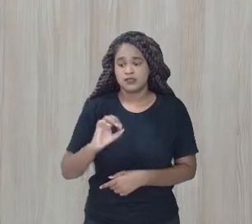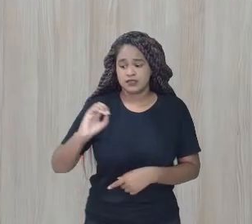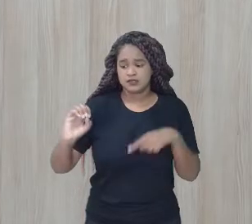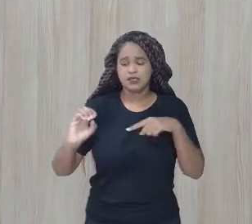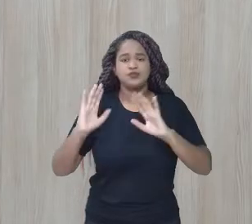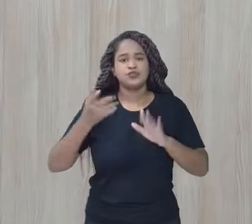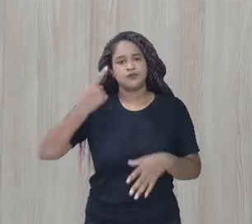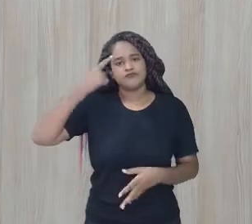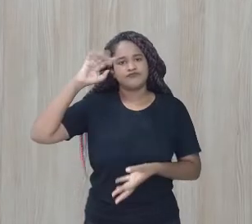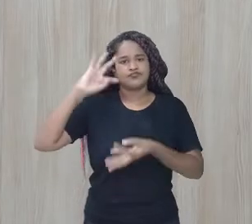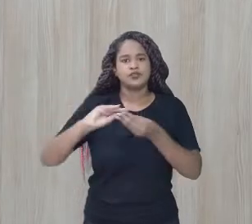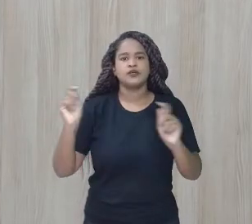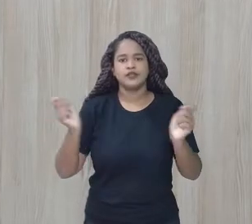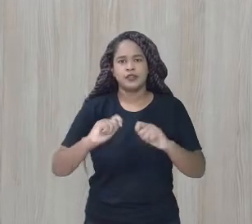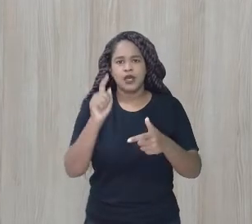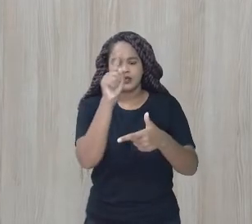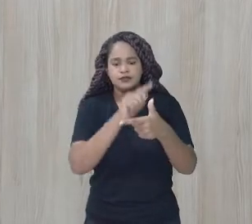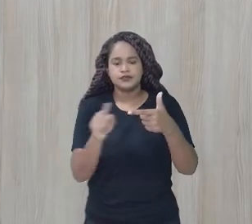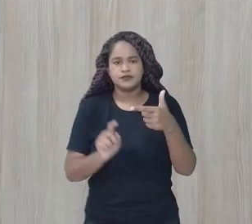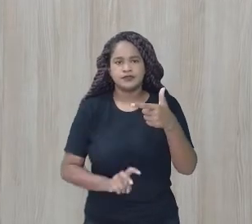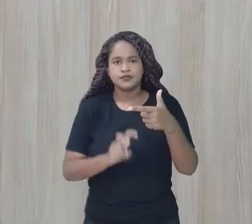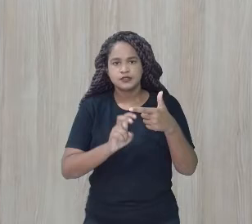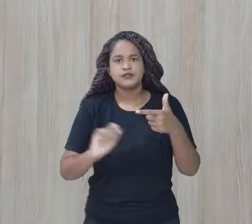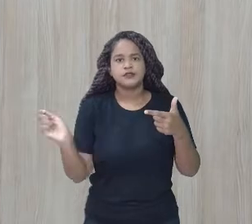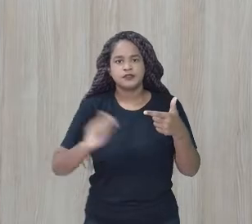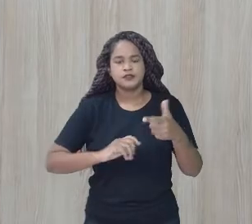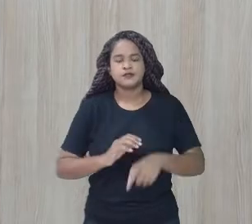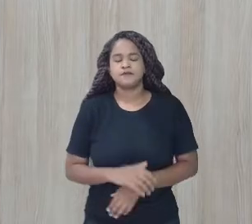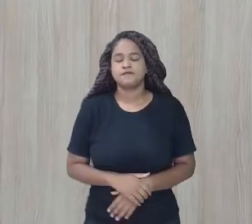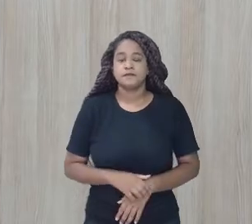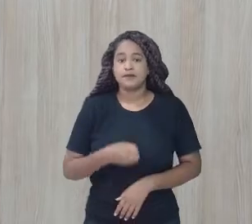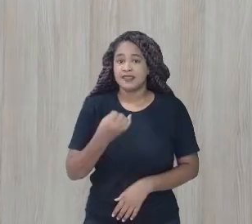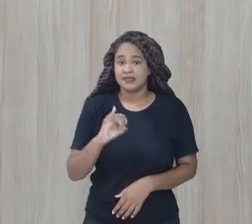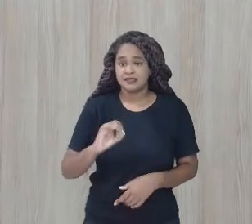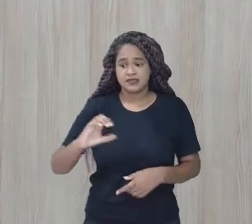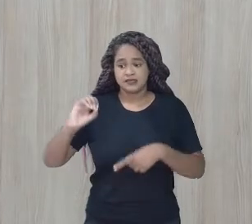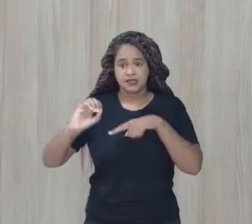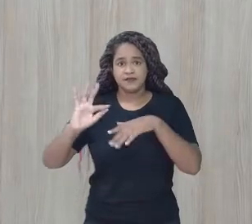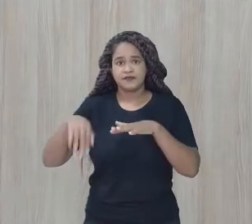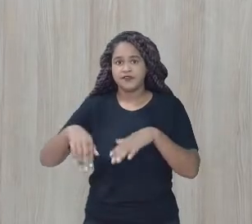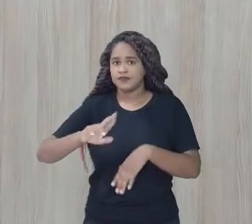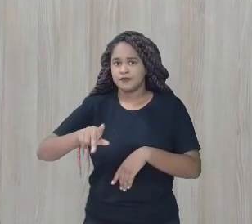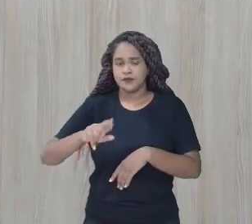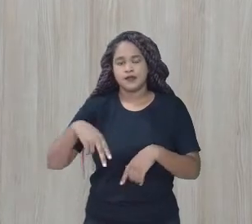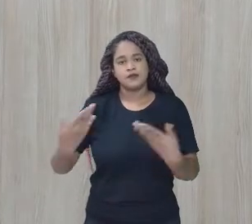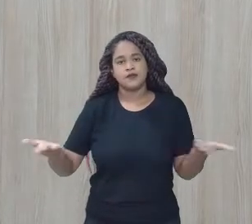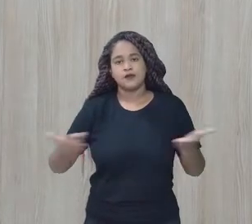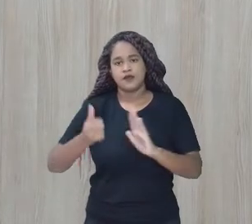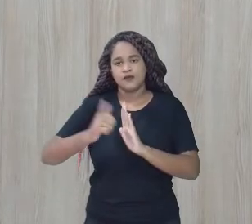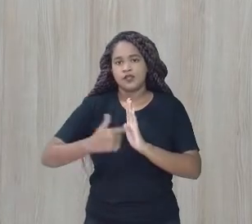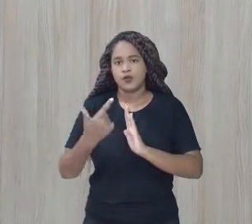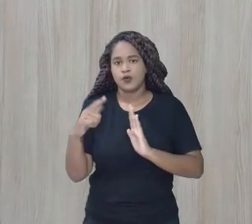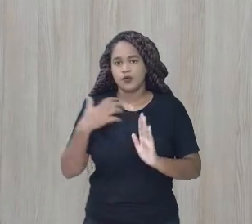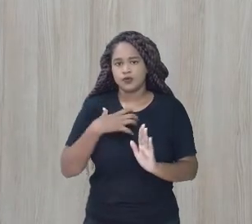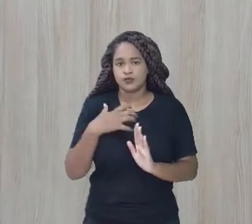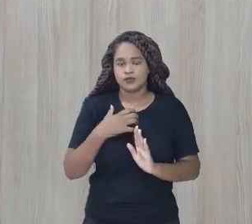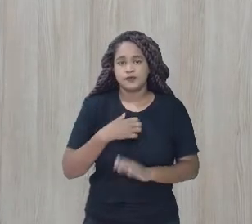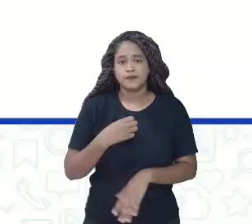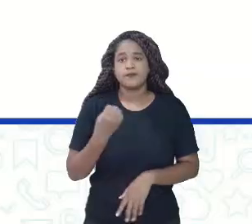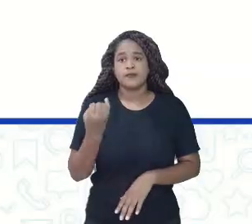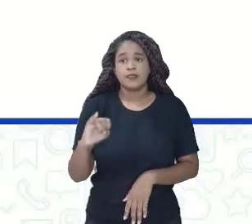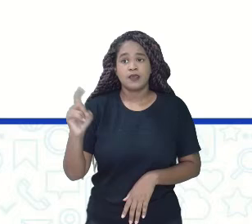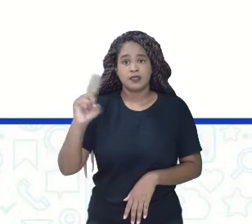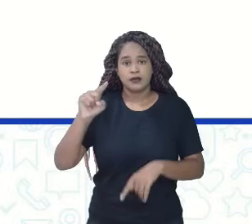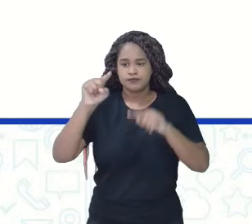já conclui que é divisível por 5, né? Aí, beleza. Se não for, a gente vai fazer a próxima verificação. Ó, o não